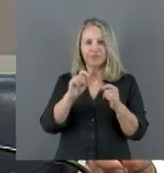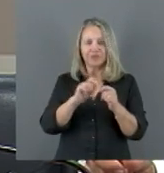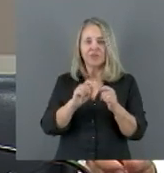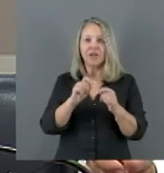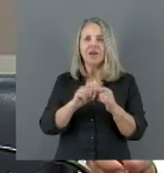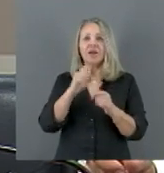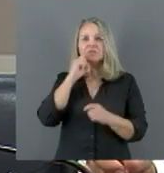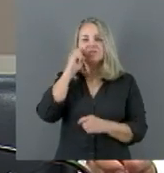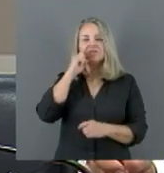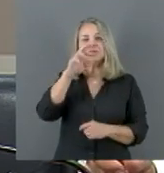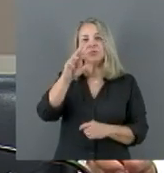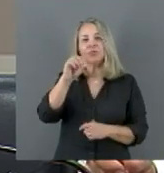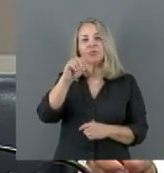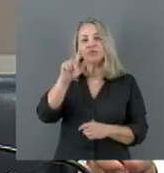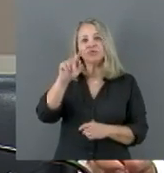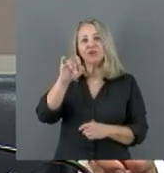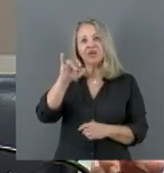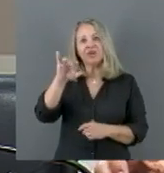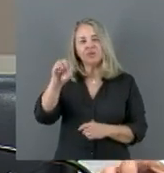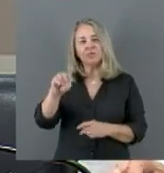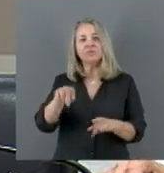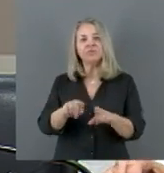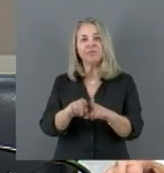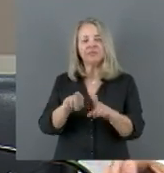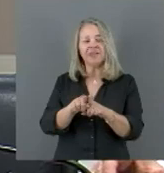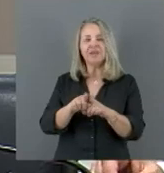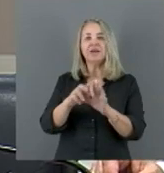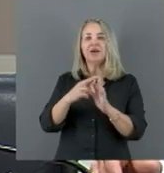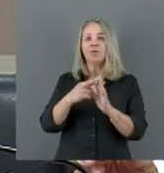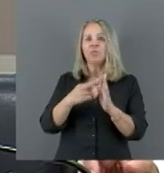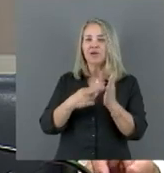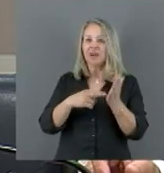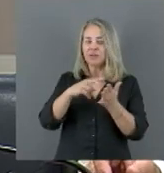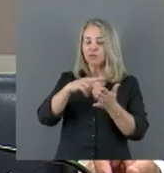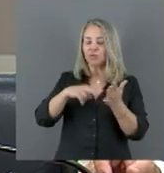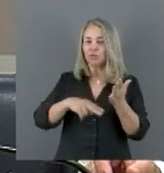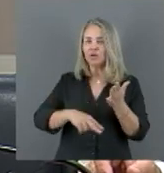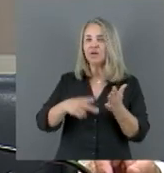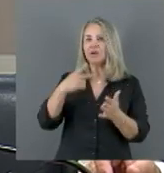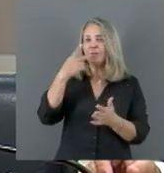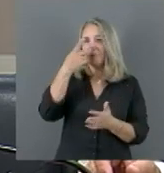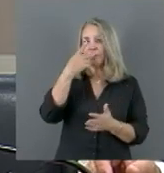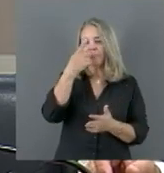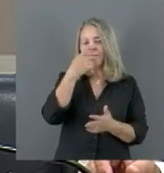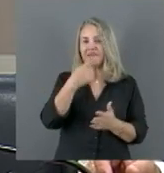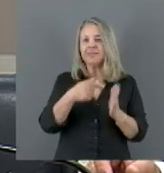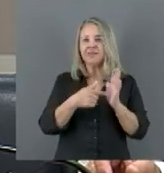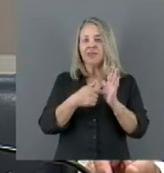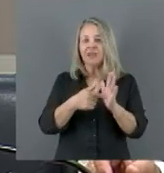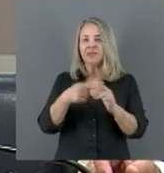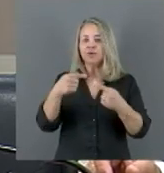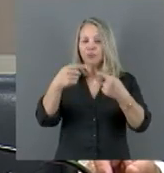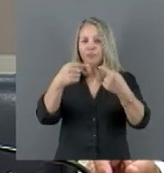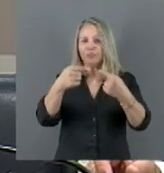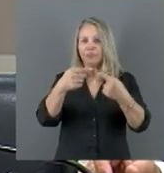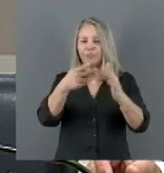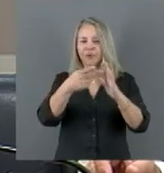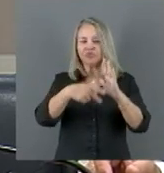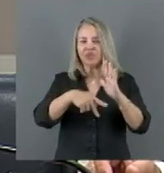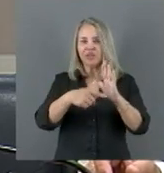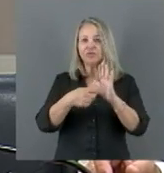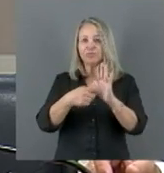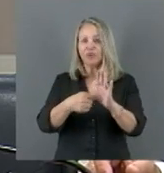Rogério Carvalho, o senador Paulo Paim é o relator, e o projeto dispõe sobre o FGTS e da